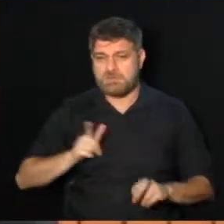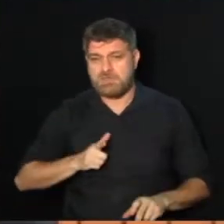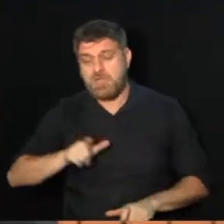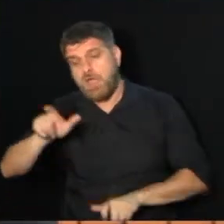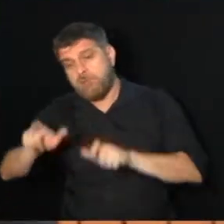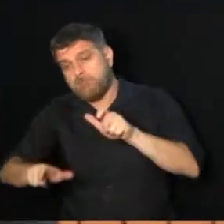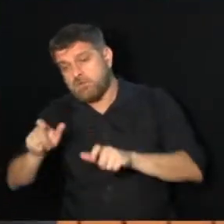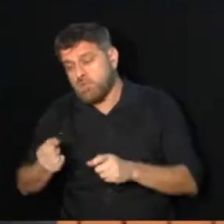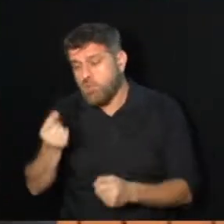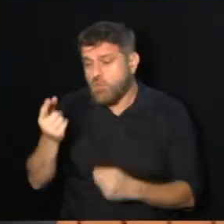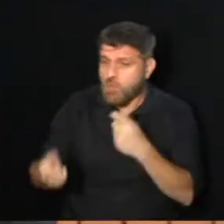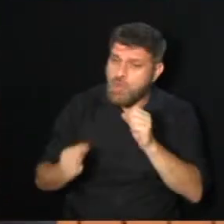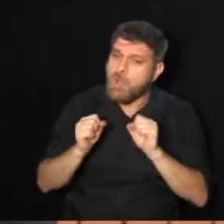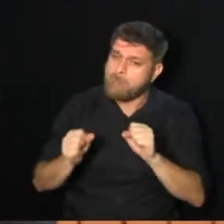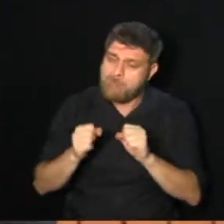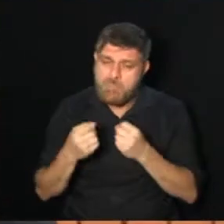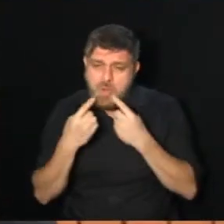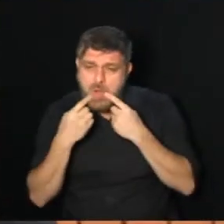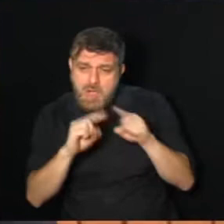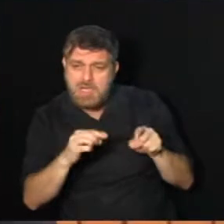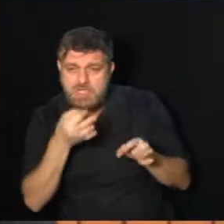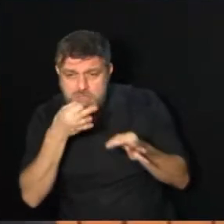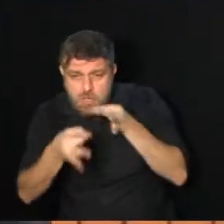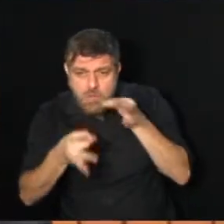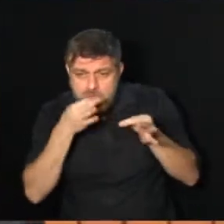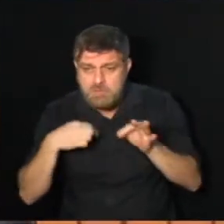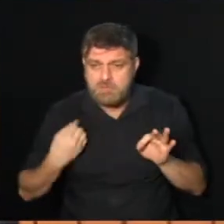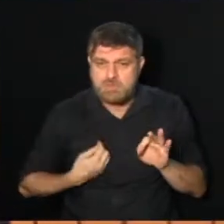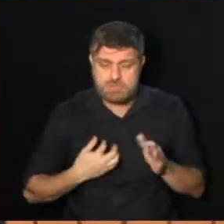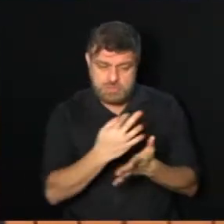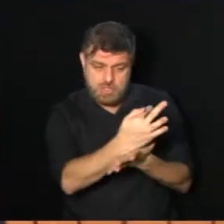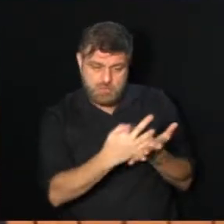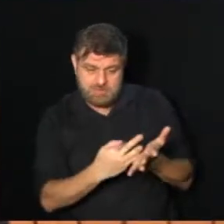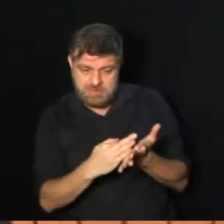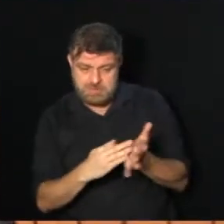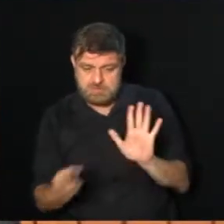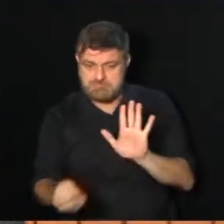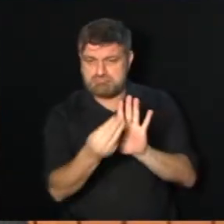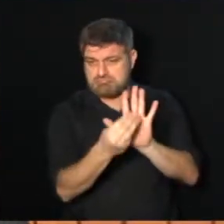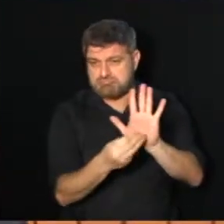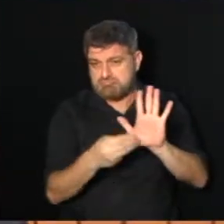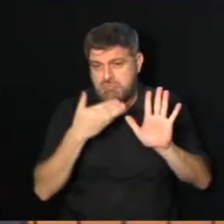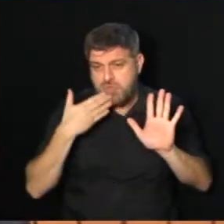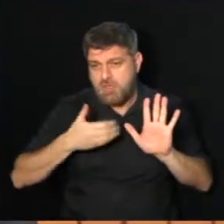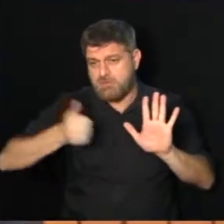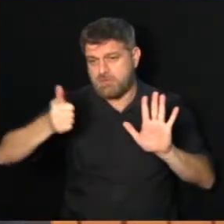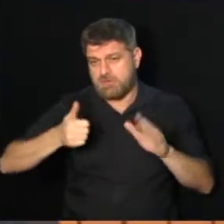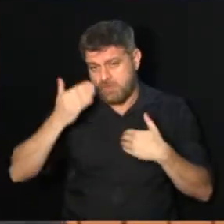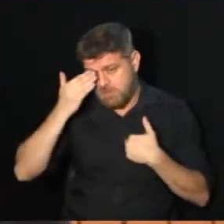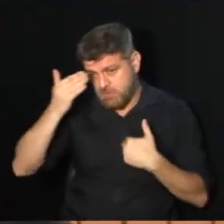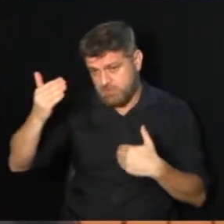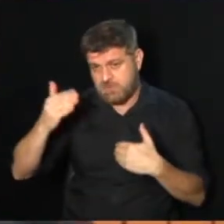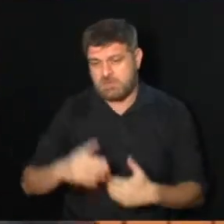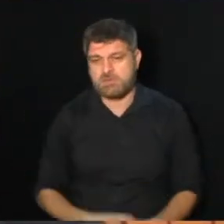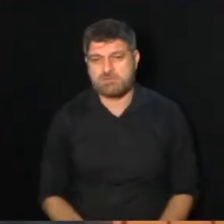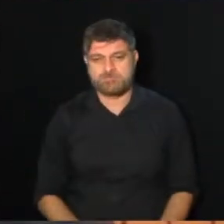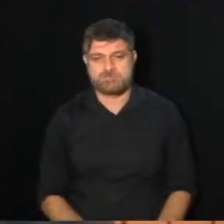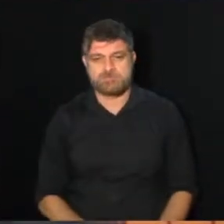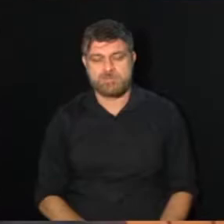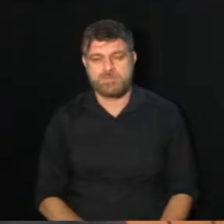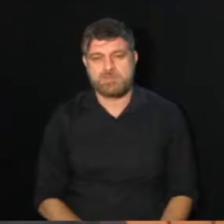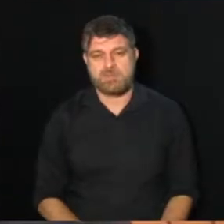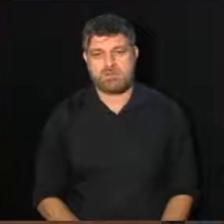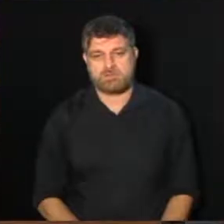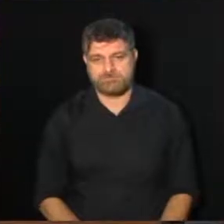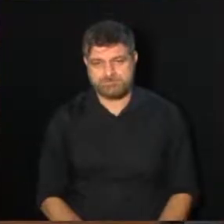possa fazer alguma crítica, uma sugestão, para que a gente consiga melhorar ainda mais, né? Perfeito. Muito obrigado a todos. Eu agradeço, doutor